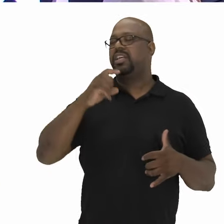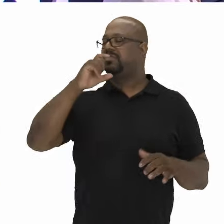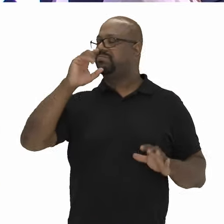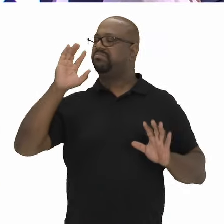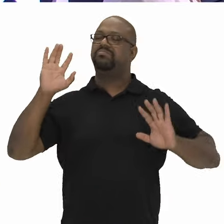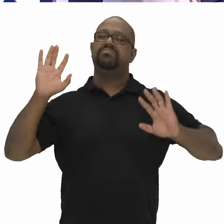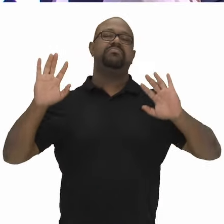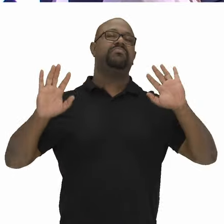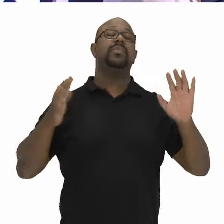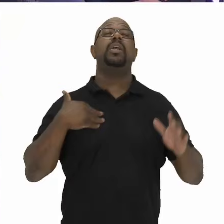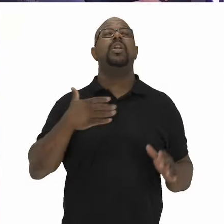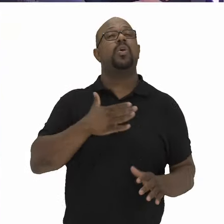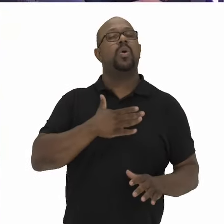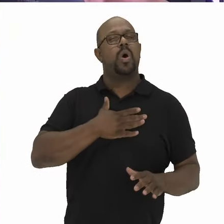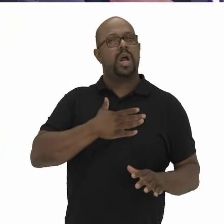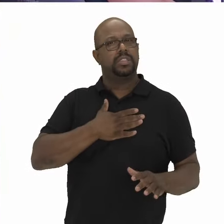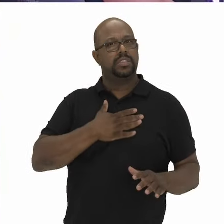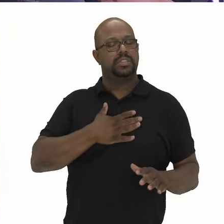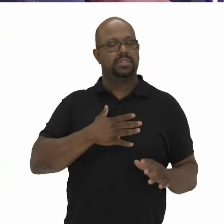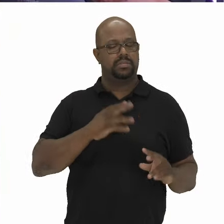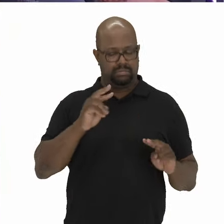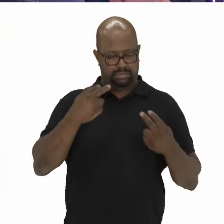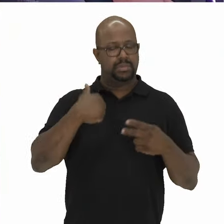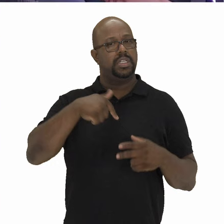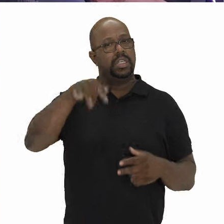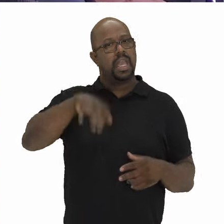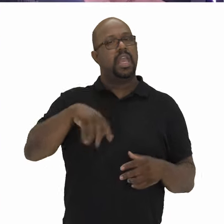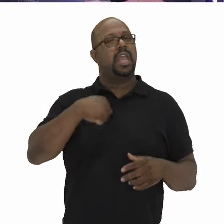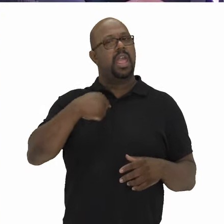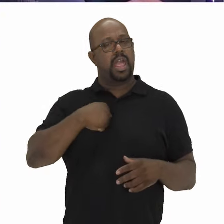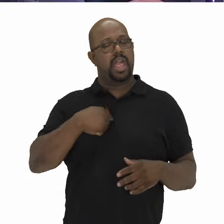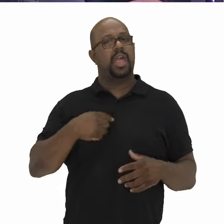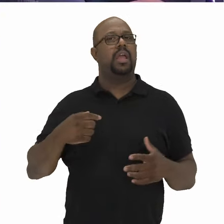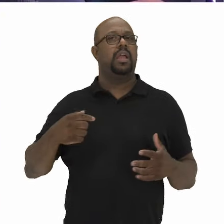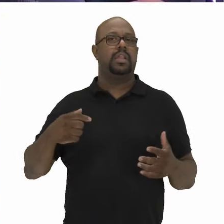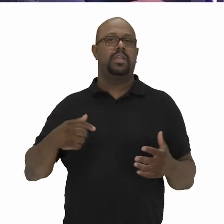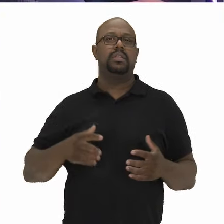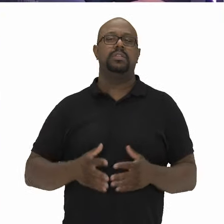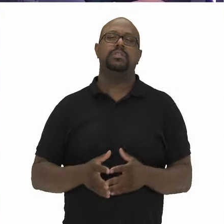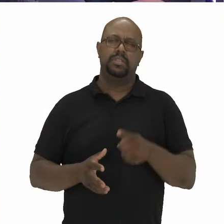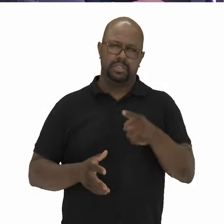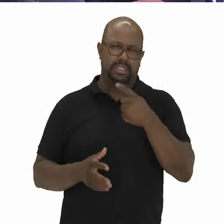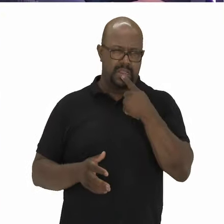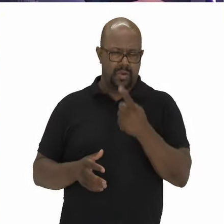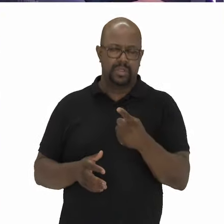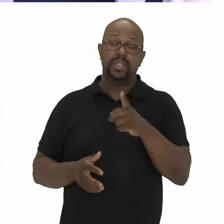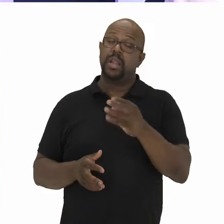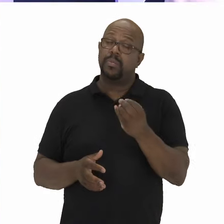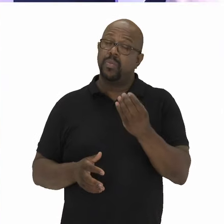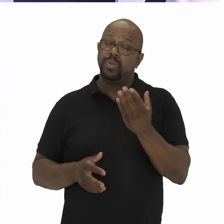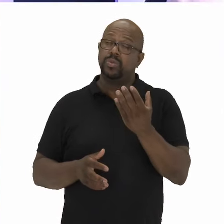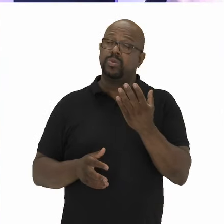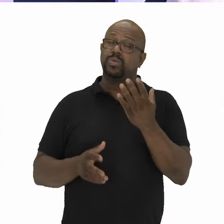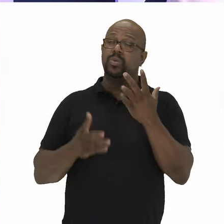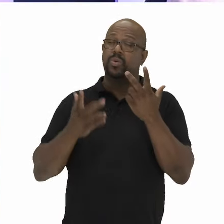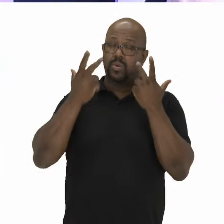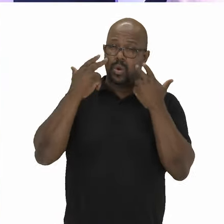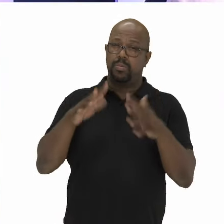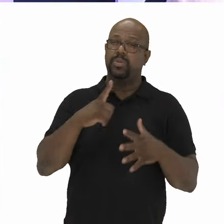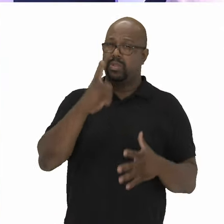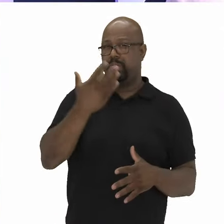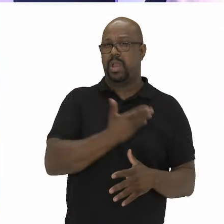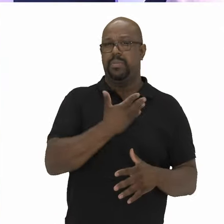dele ele gosta de ser quem ele é essa isso que você tá contando é muito